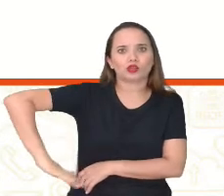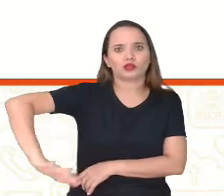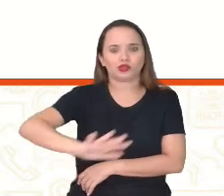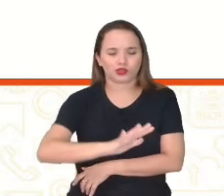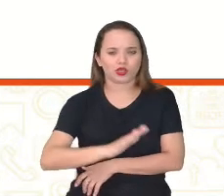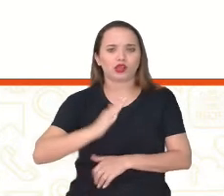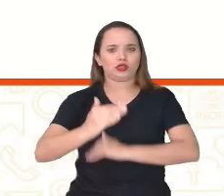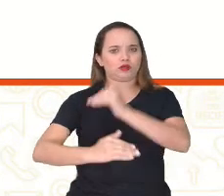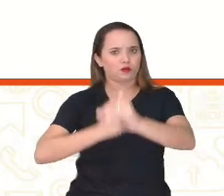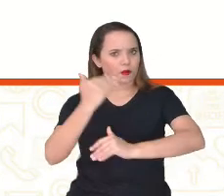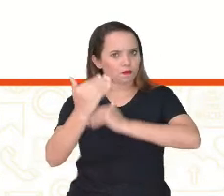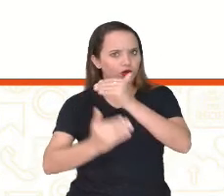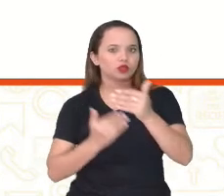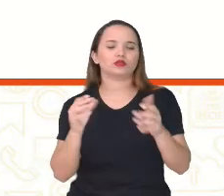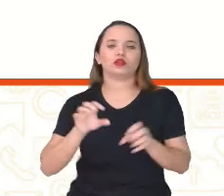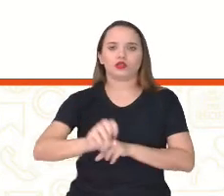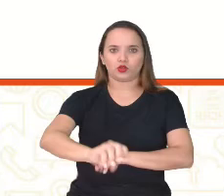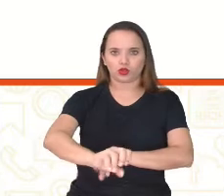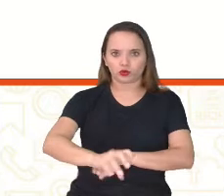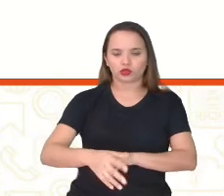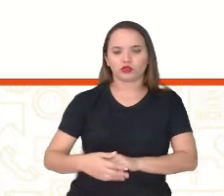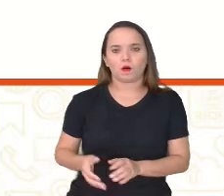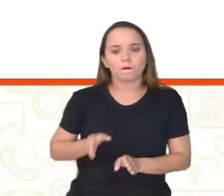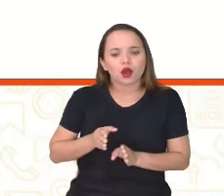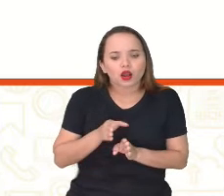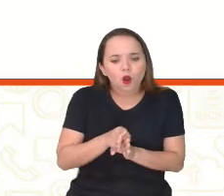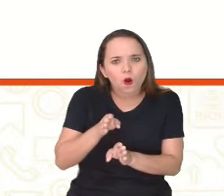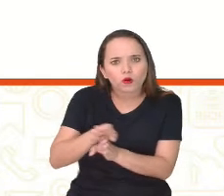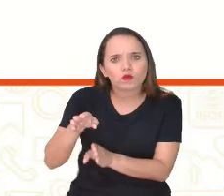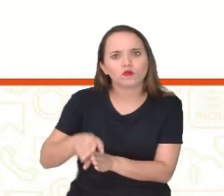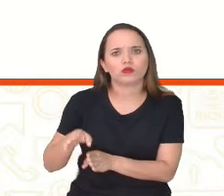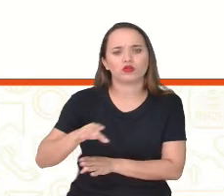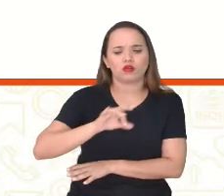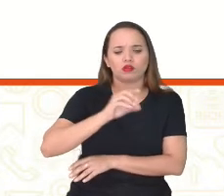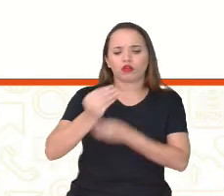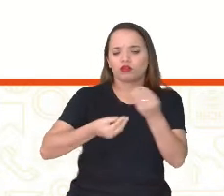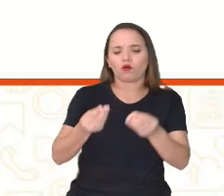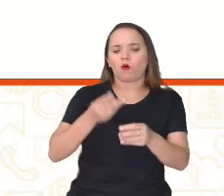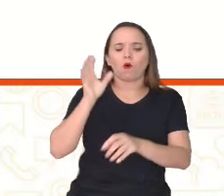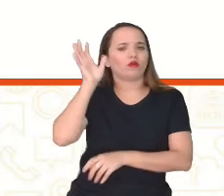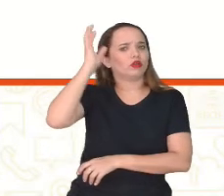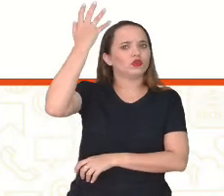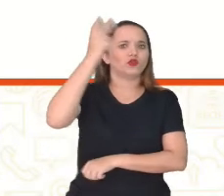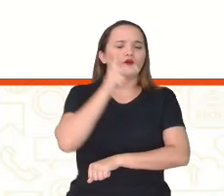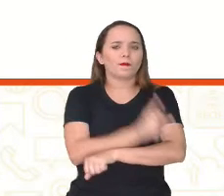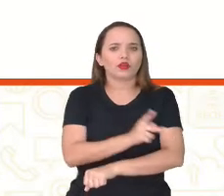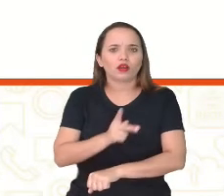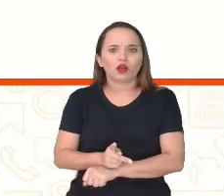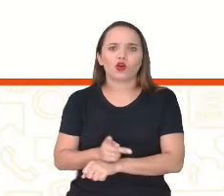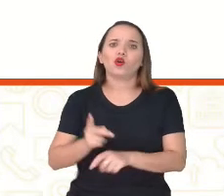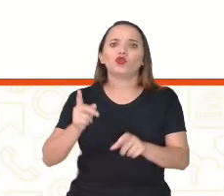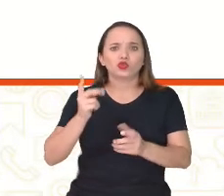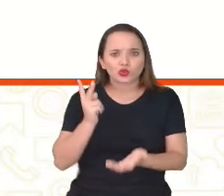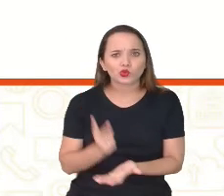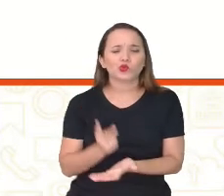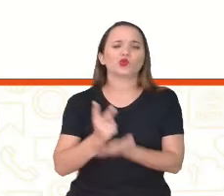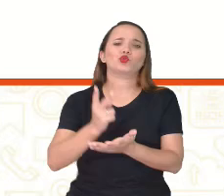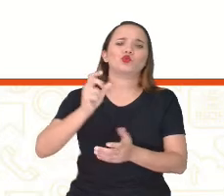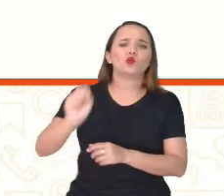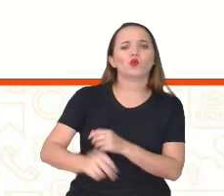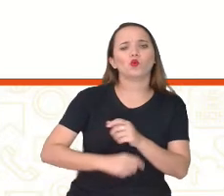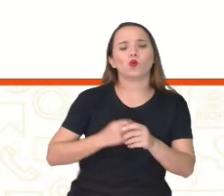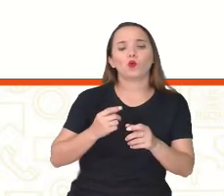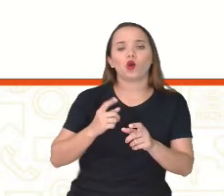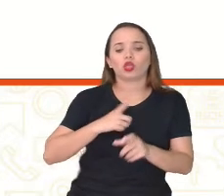processo educacional, para orientar as decisões pedagógicas e retroalimentá-las, exercendo um